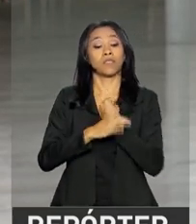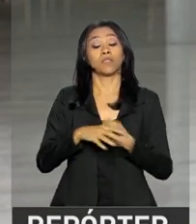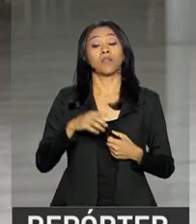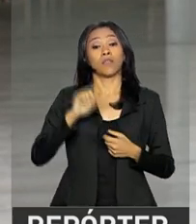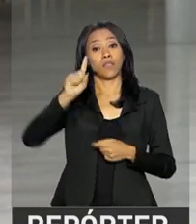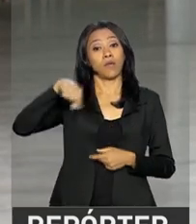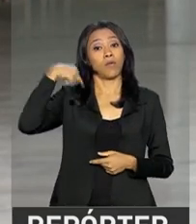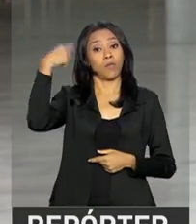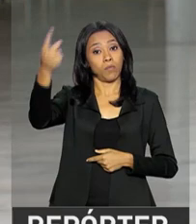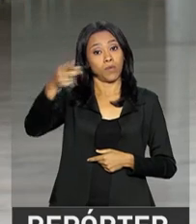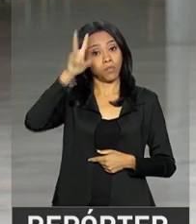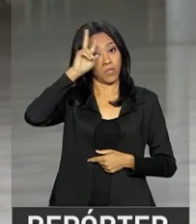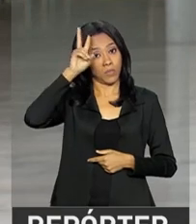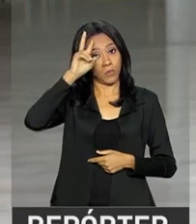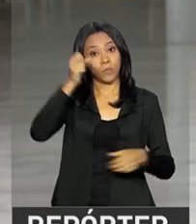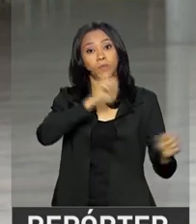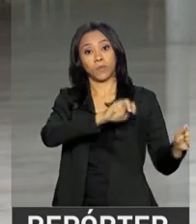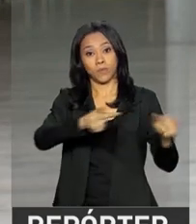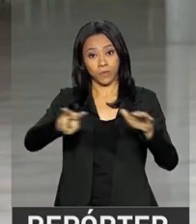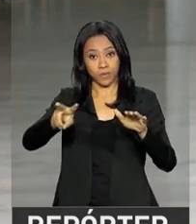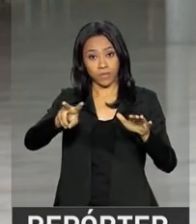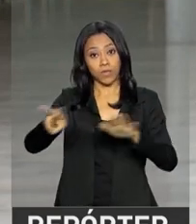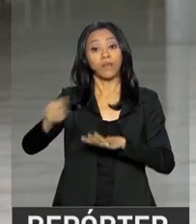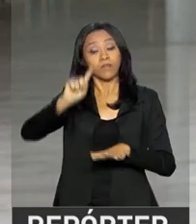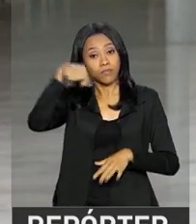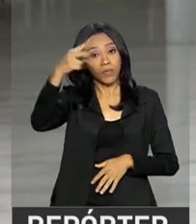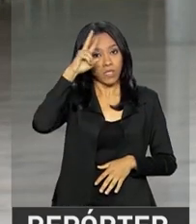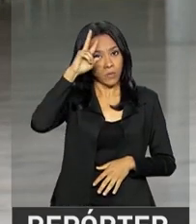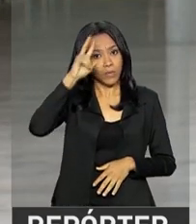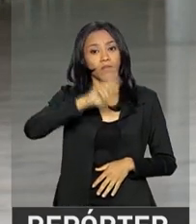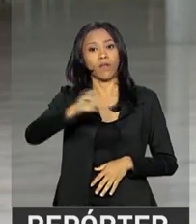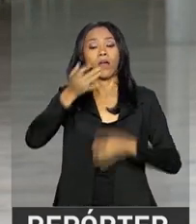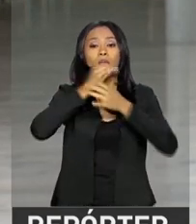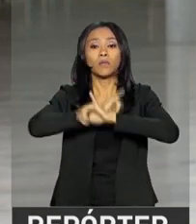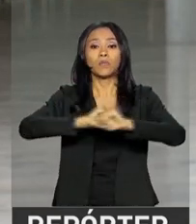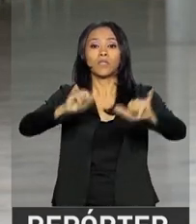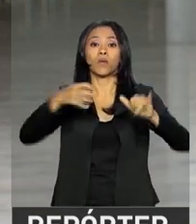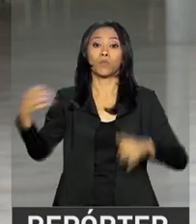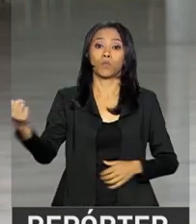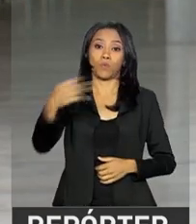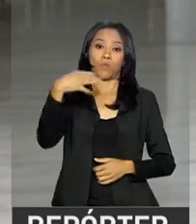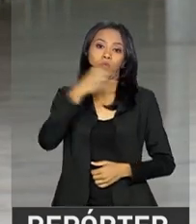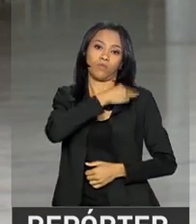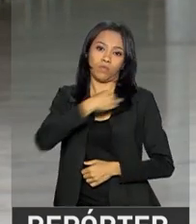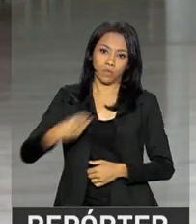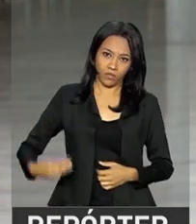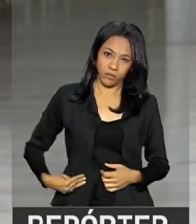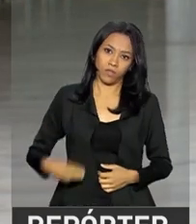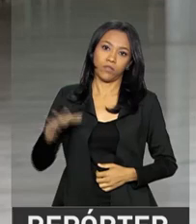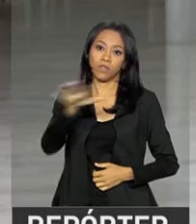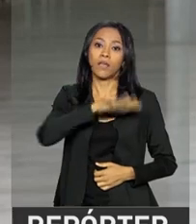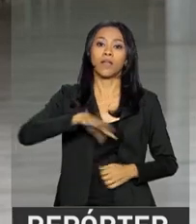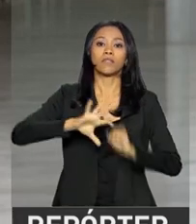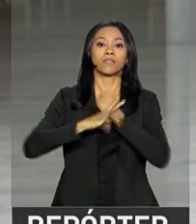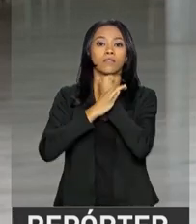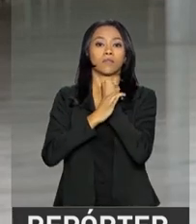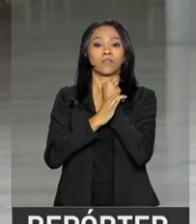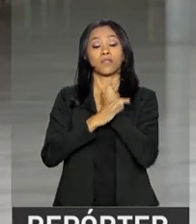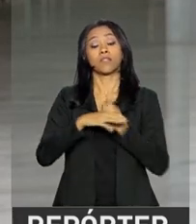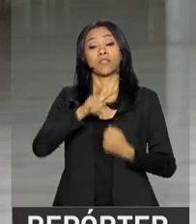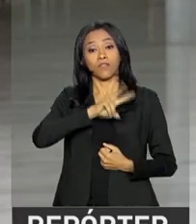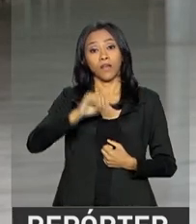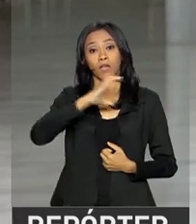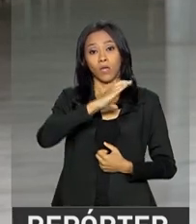anunciar na próxima segunda-feira o novo ministro extraordinário de segurança pública. O ministério vai coordenar as ações na área em